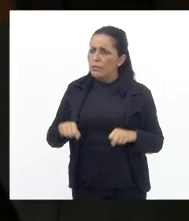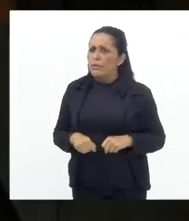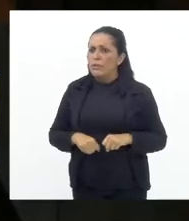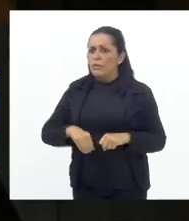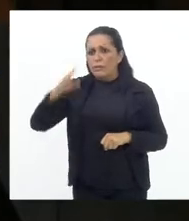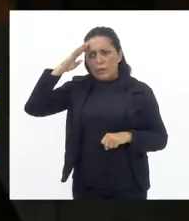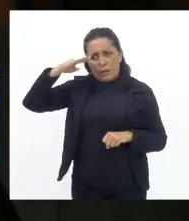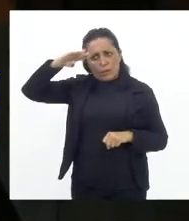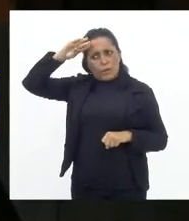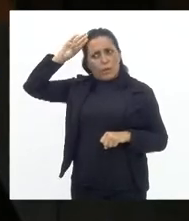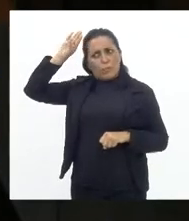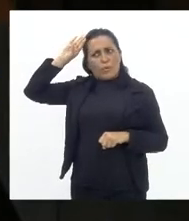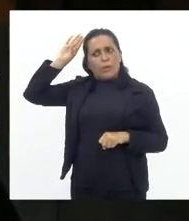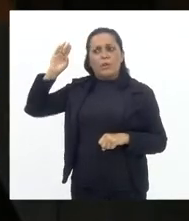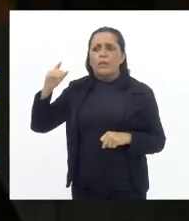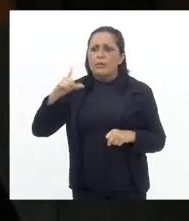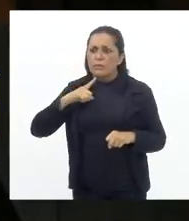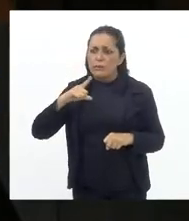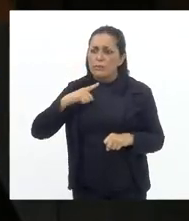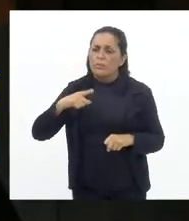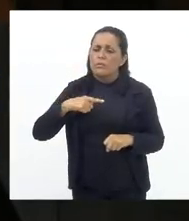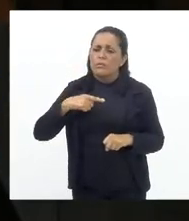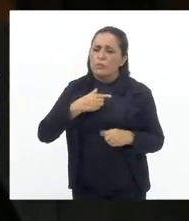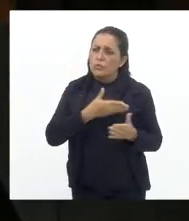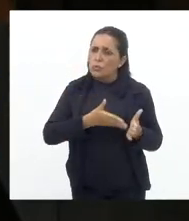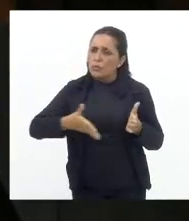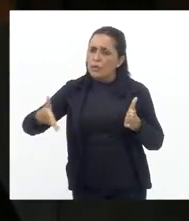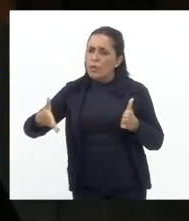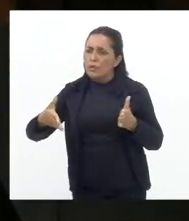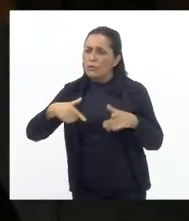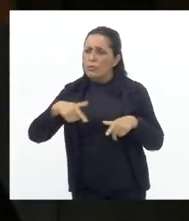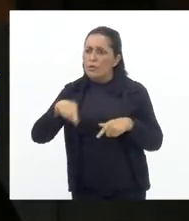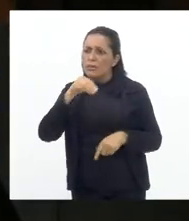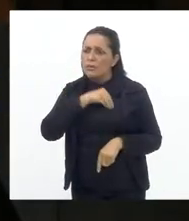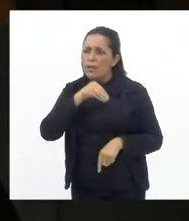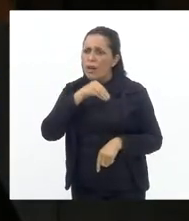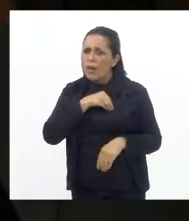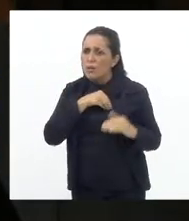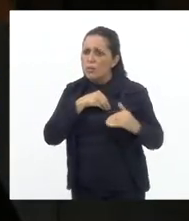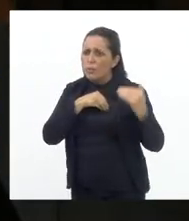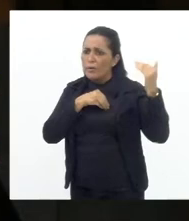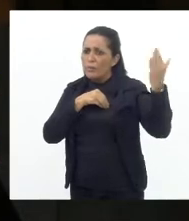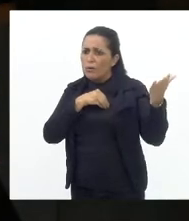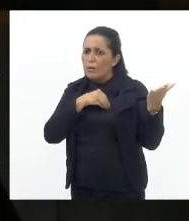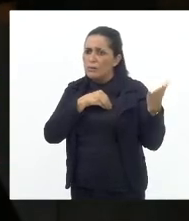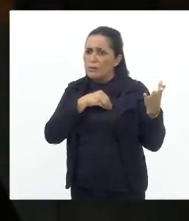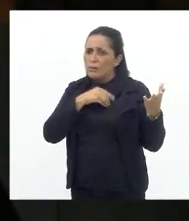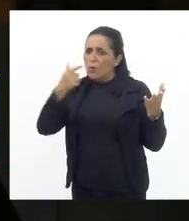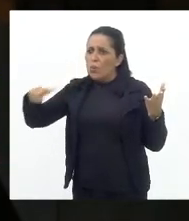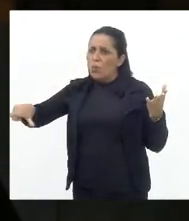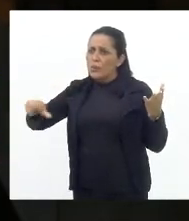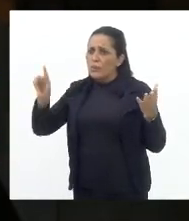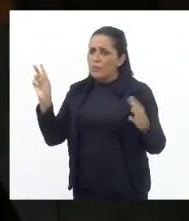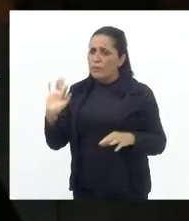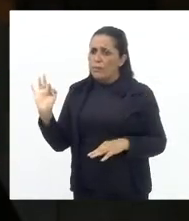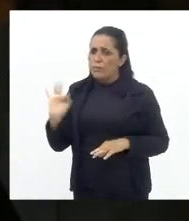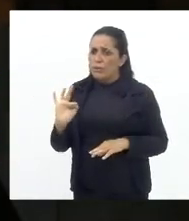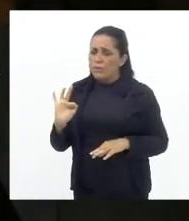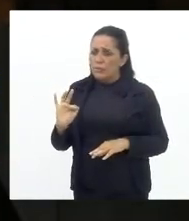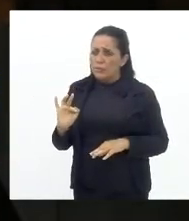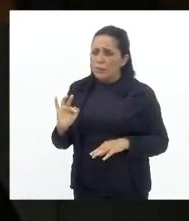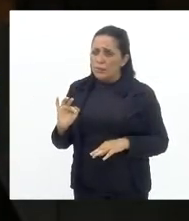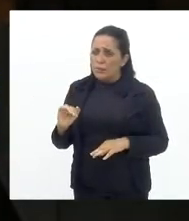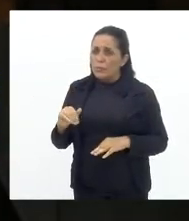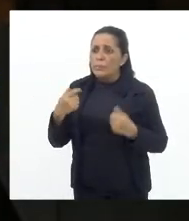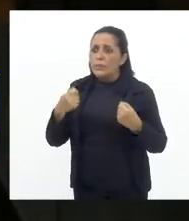jornada de trabalho tem a salários muito diferente é muito superiores do que qualquer outra Universidade ou inferiores não